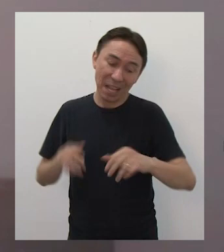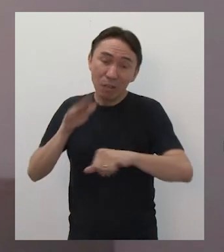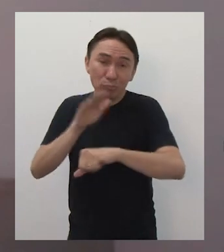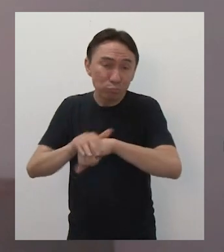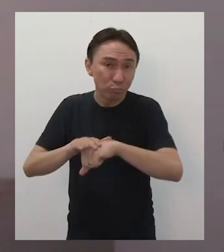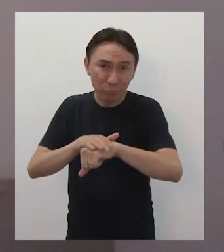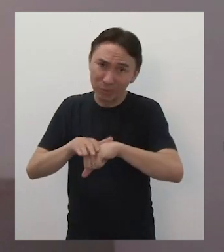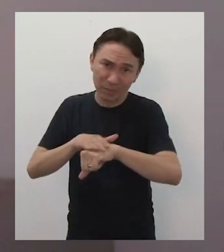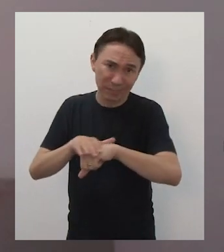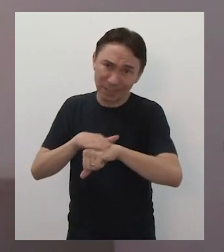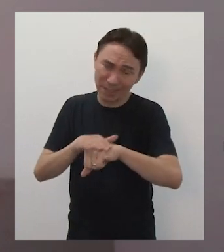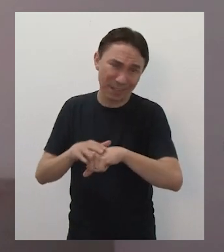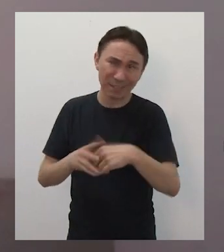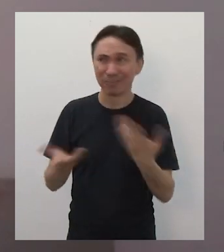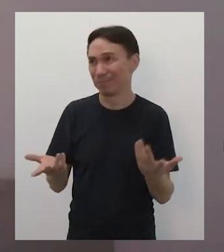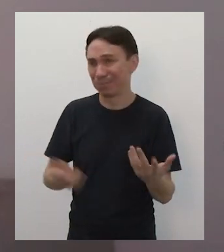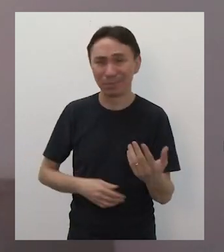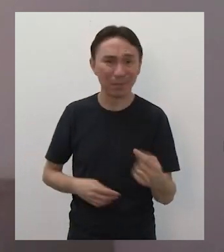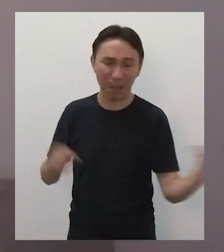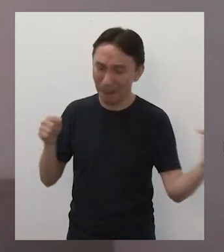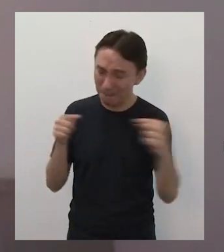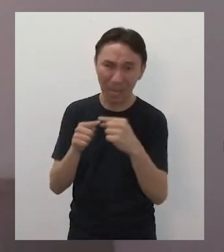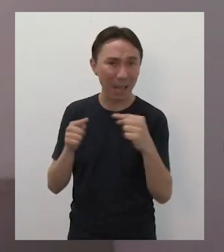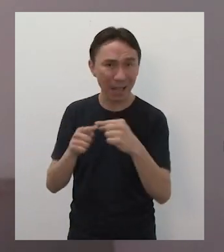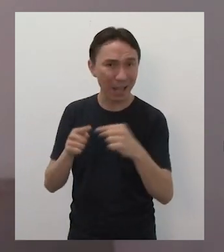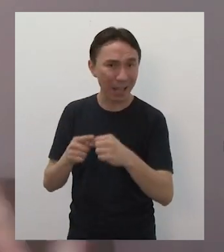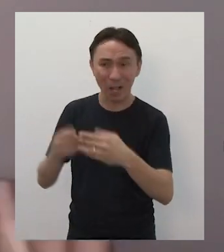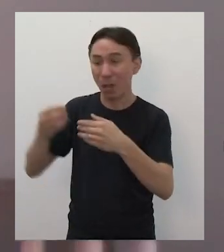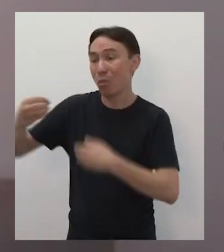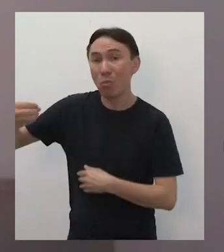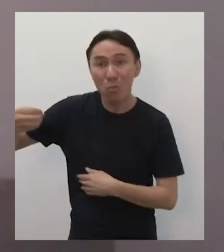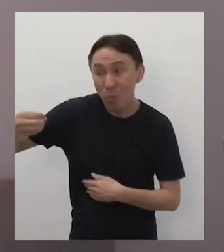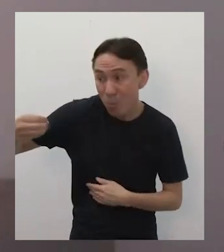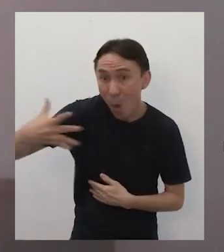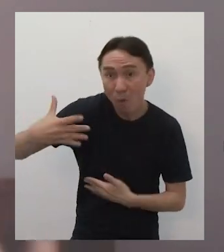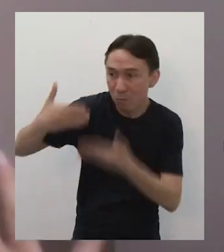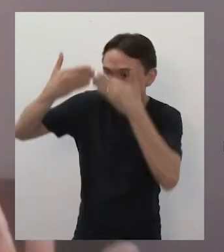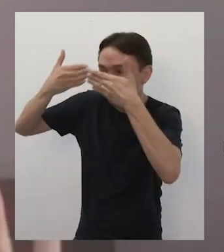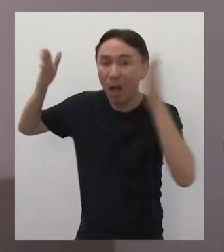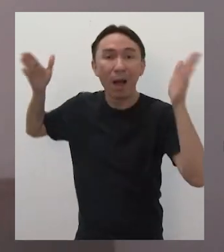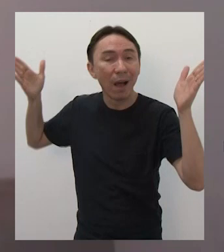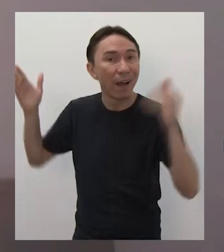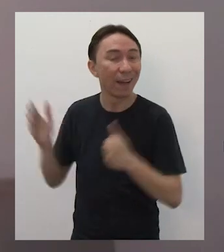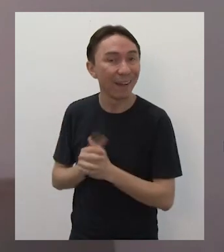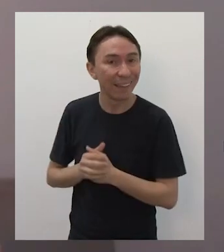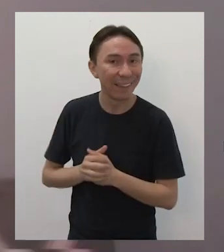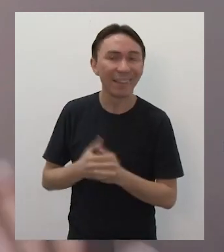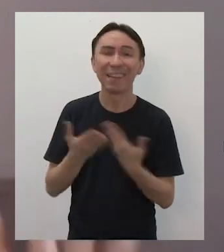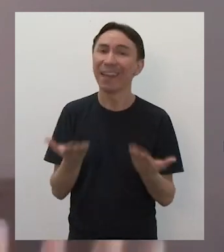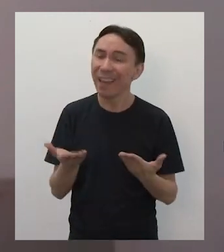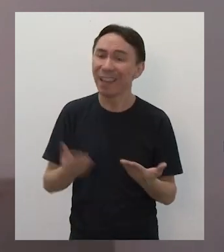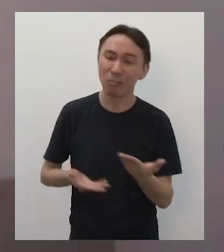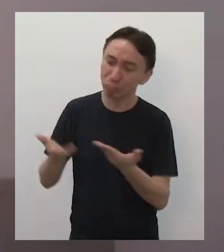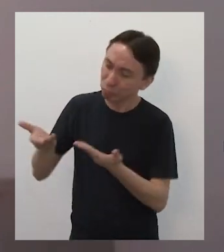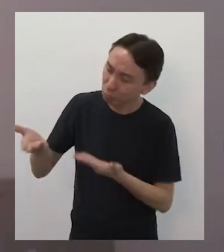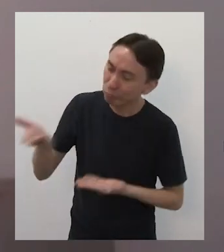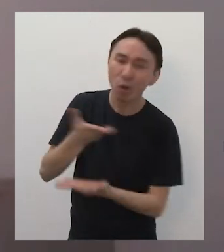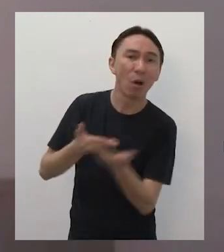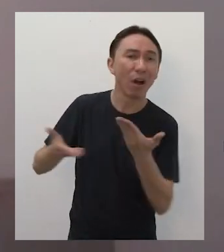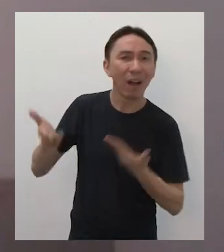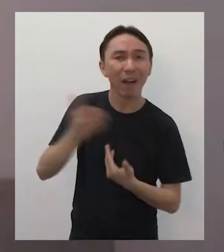abertura ao novo, né? Já que a intenção é proporcionar um momento de troca, de circulação de experiências e